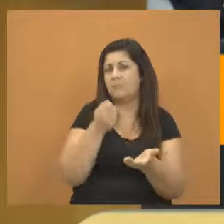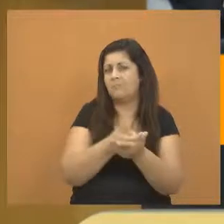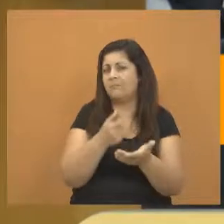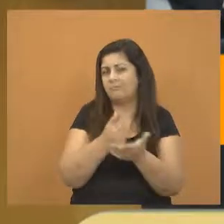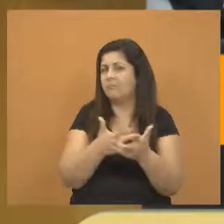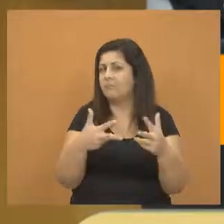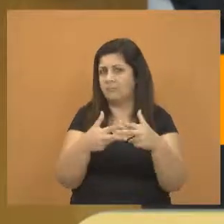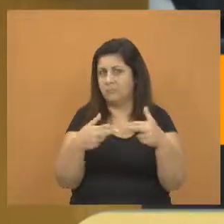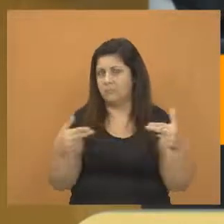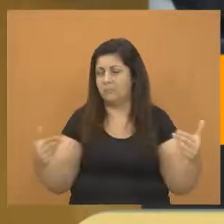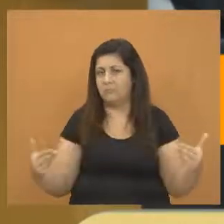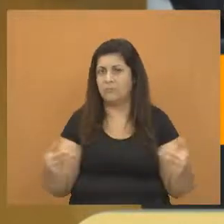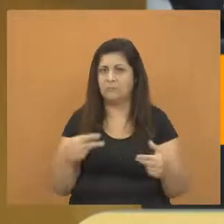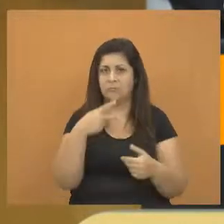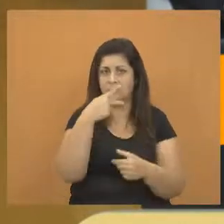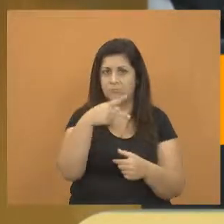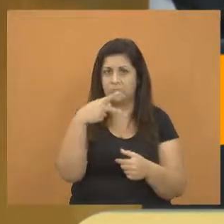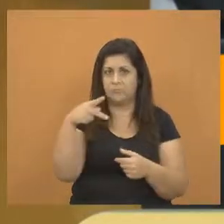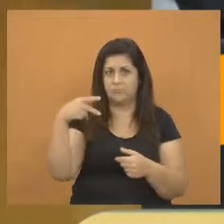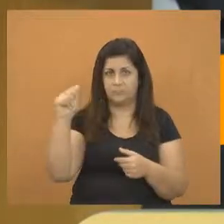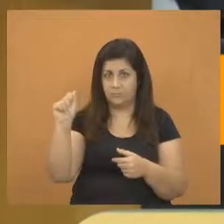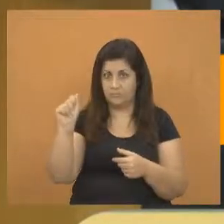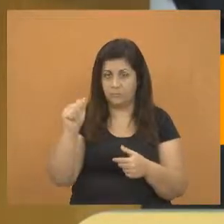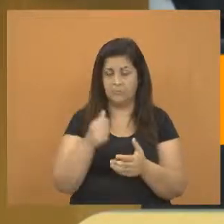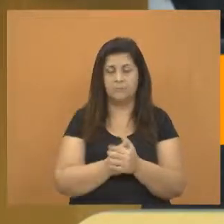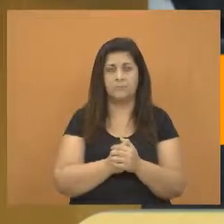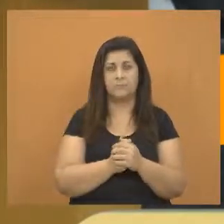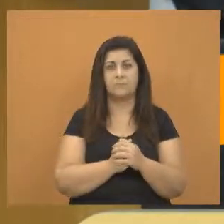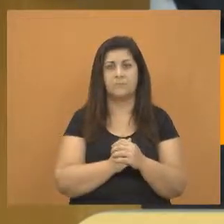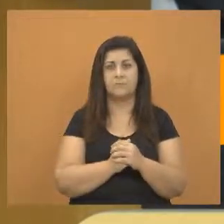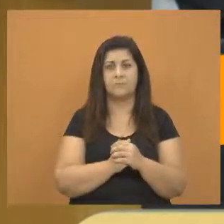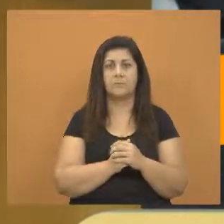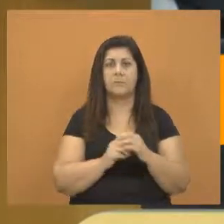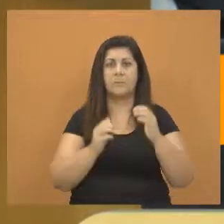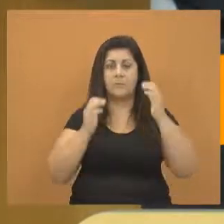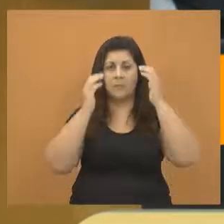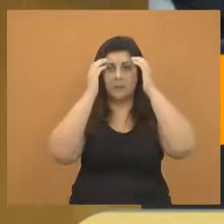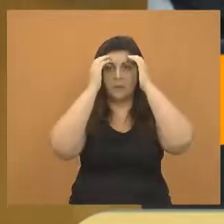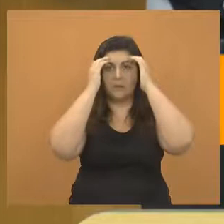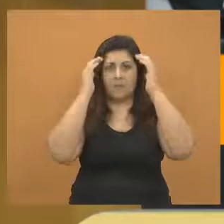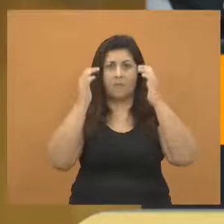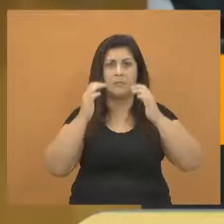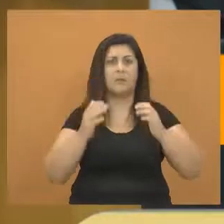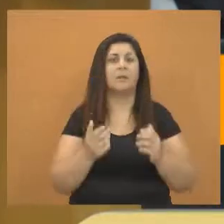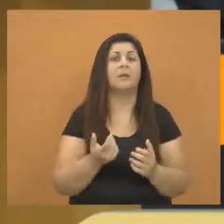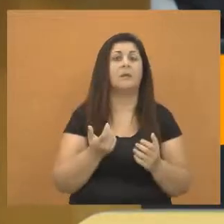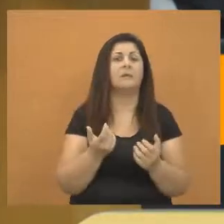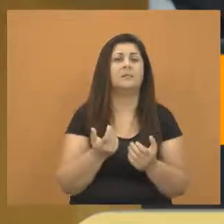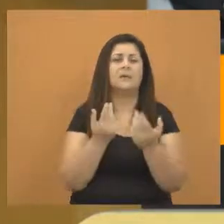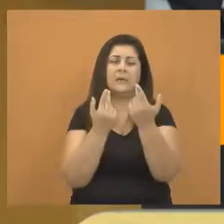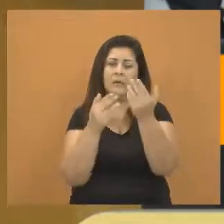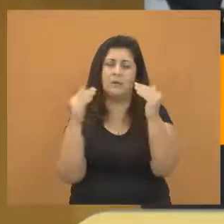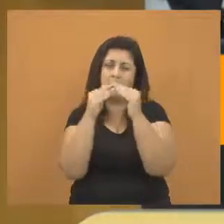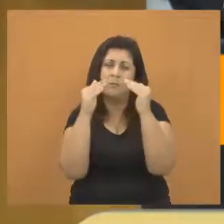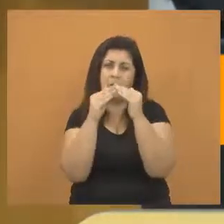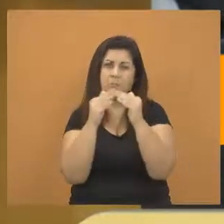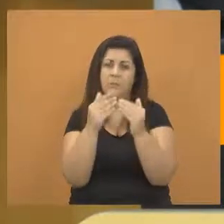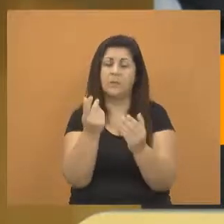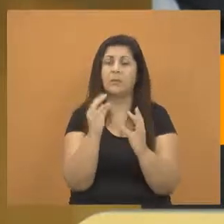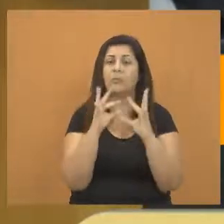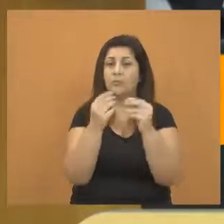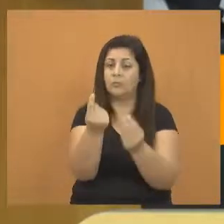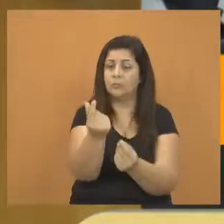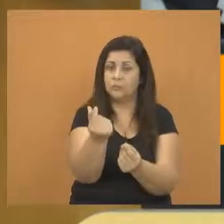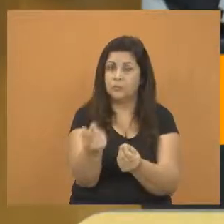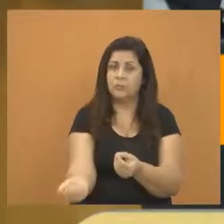previstas neste PPA estão condicionados à efetiva arrecadação das receitas nele